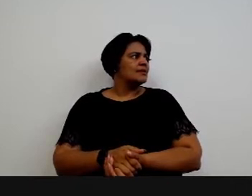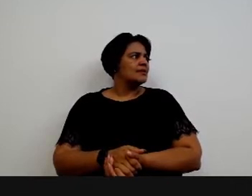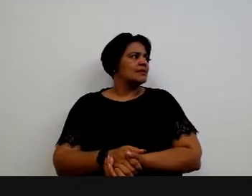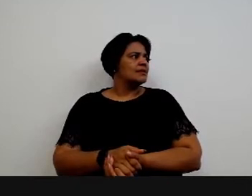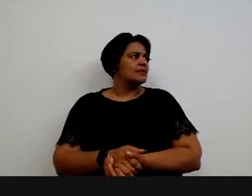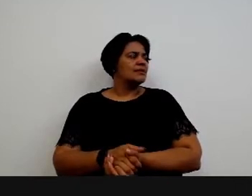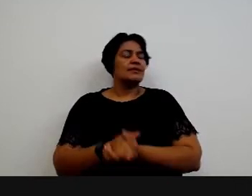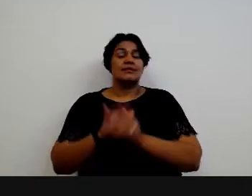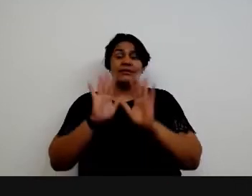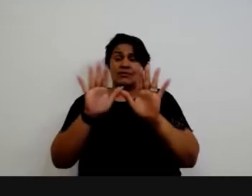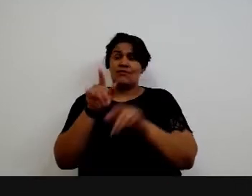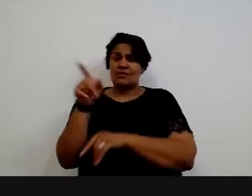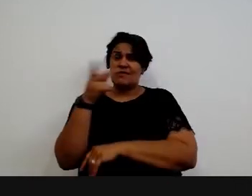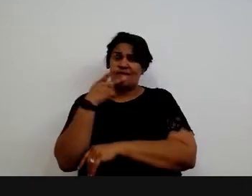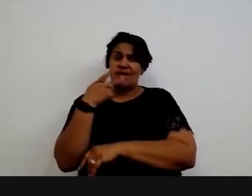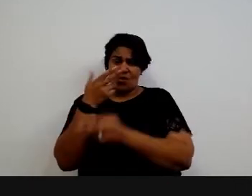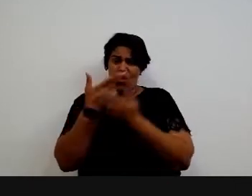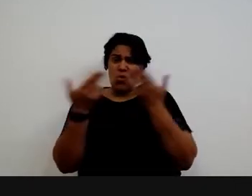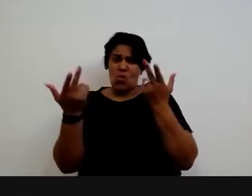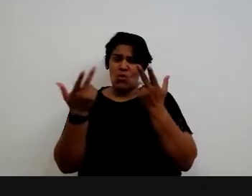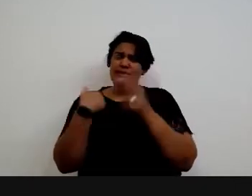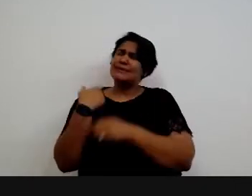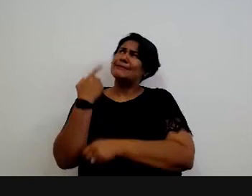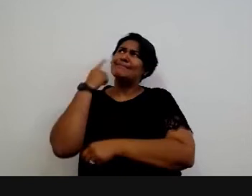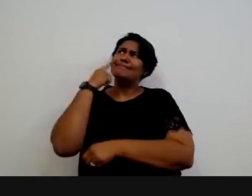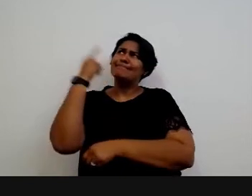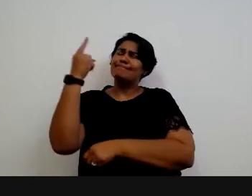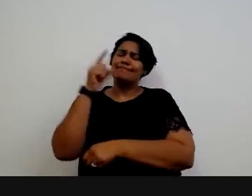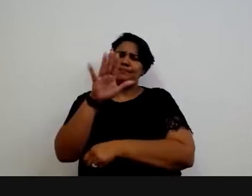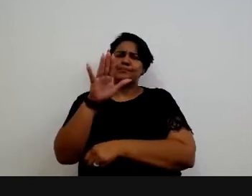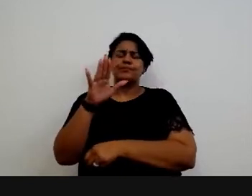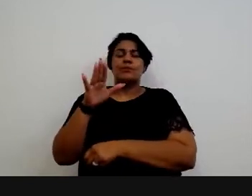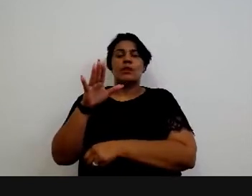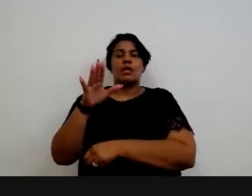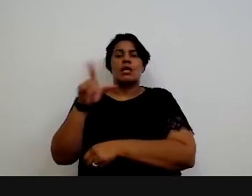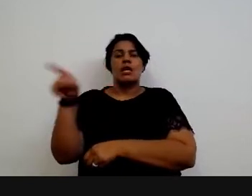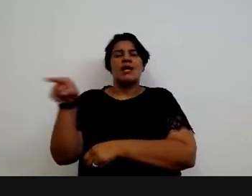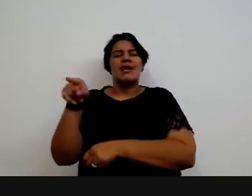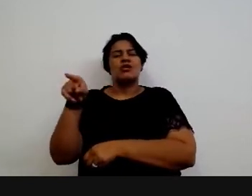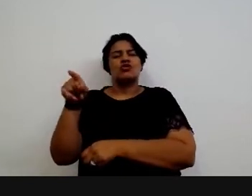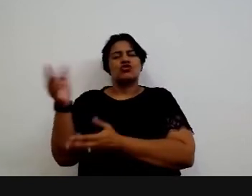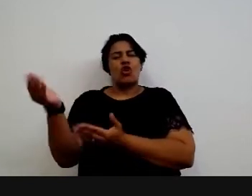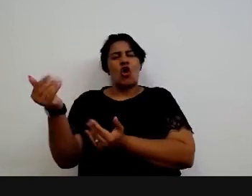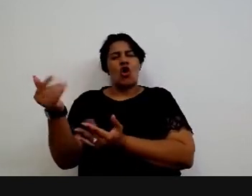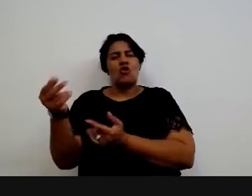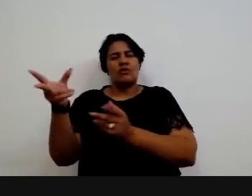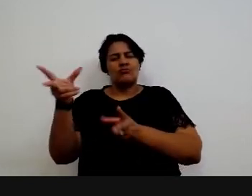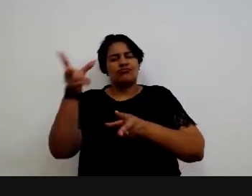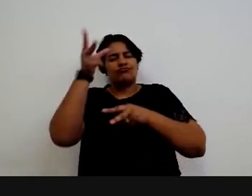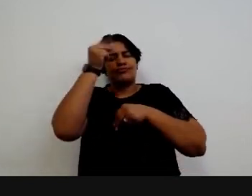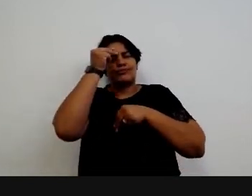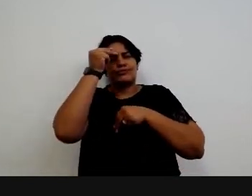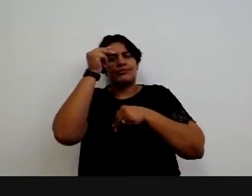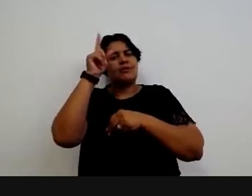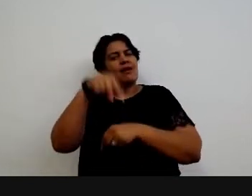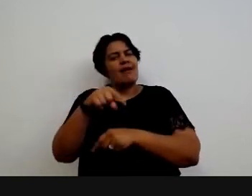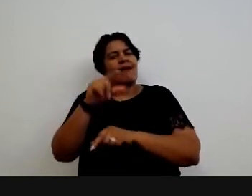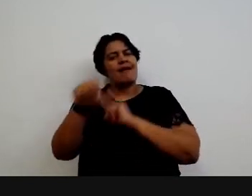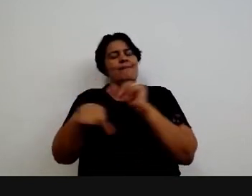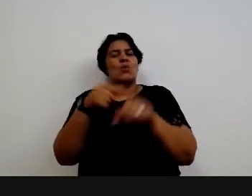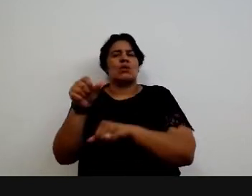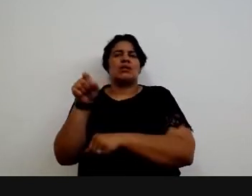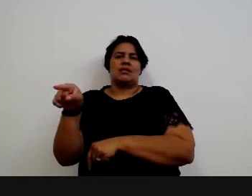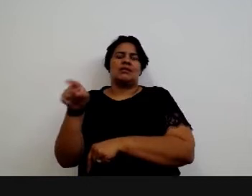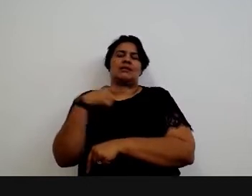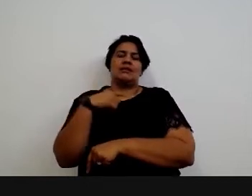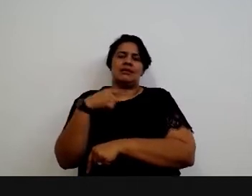mexeu aqui no meu coração, sabe? Que é assim, o jovem incorpora a mudança, ele traz a mudança. Quando você falou, por